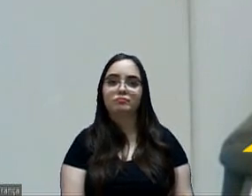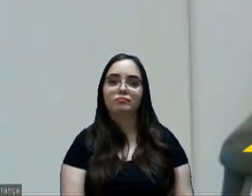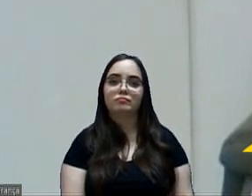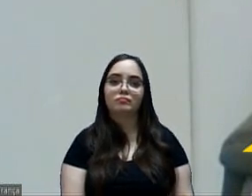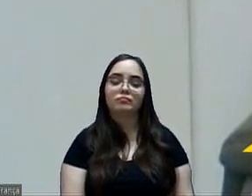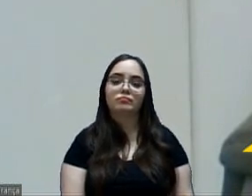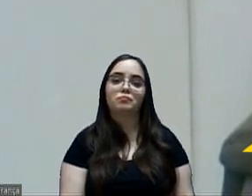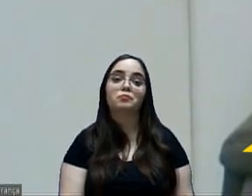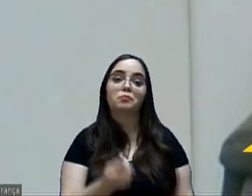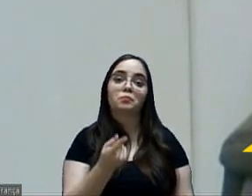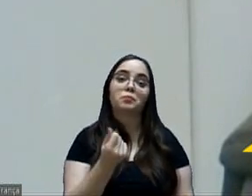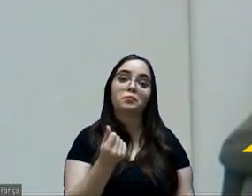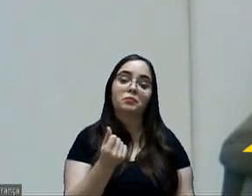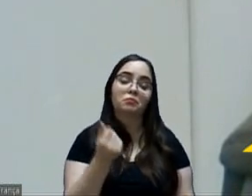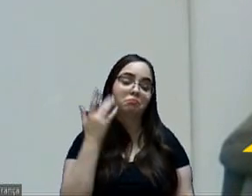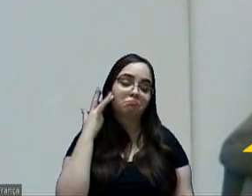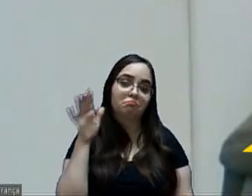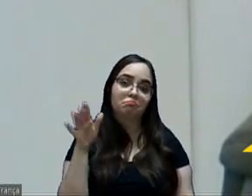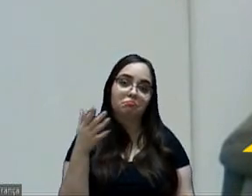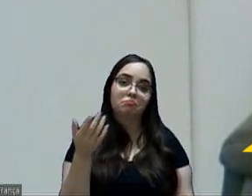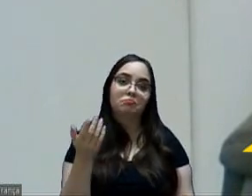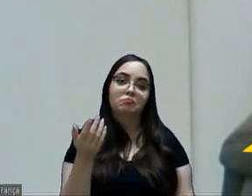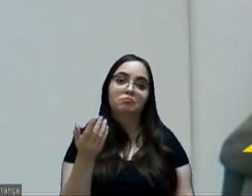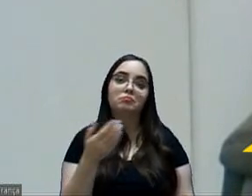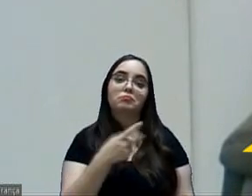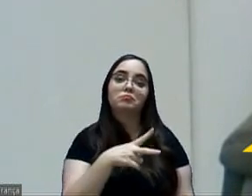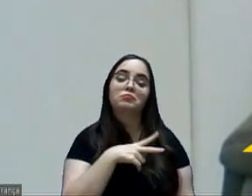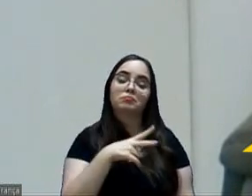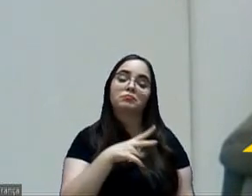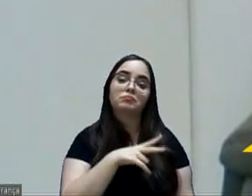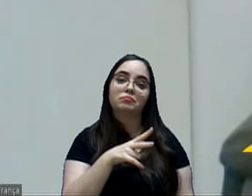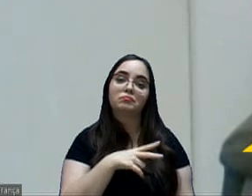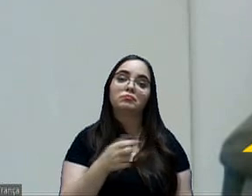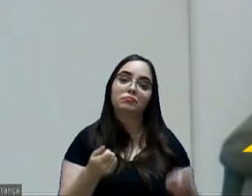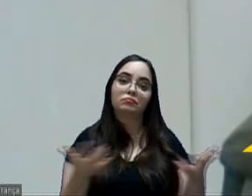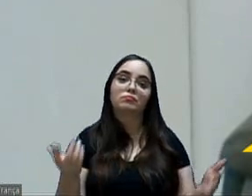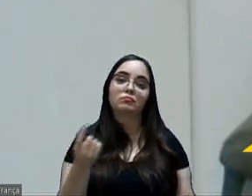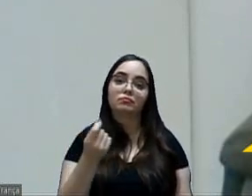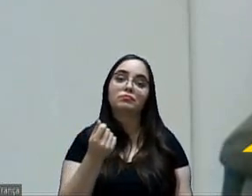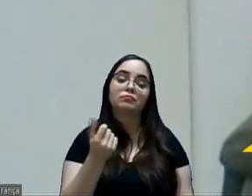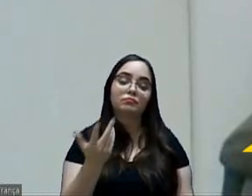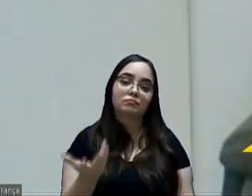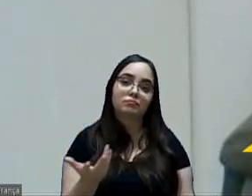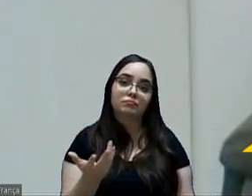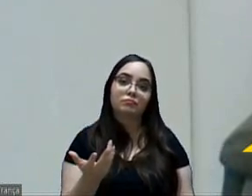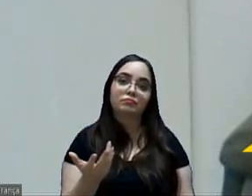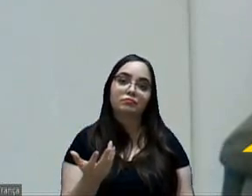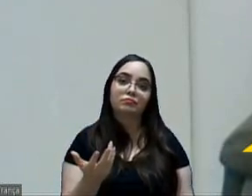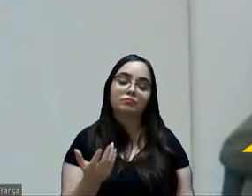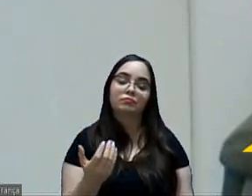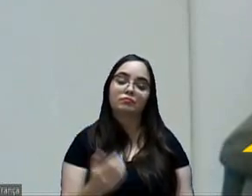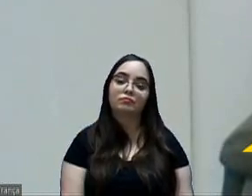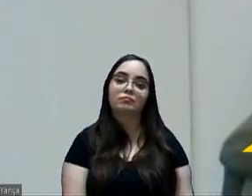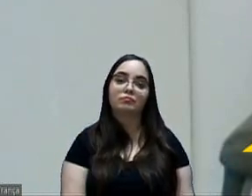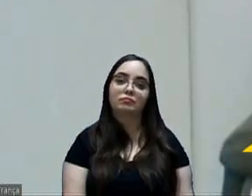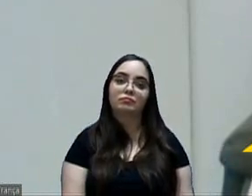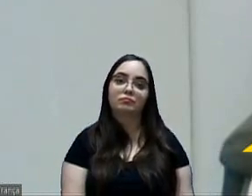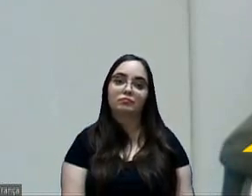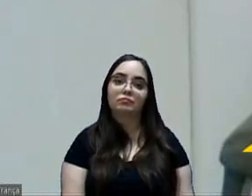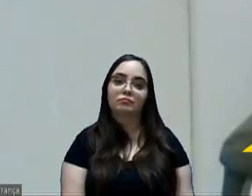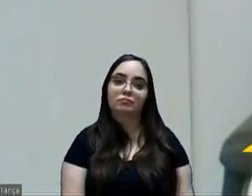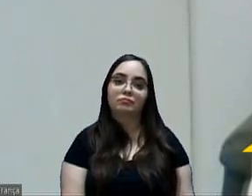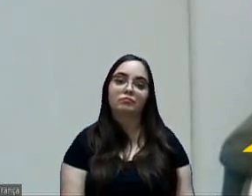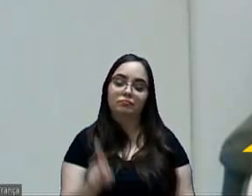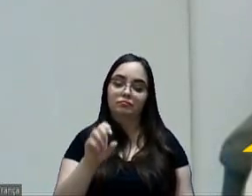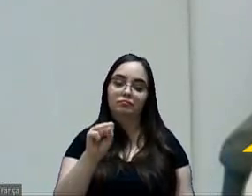está custando? Quanto que a iniciativa privada está levando, principalmente com a ampliação do